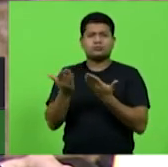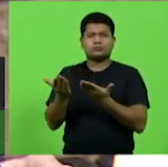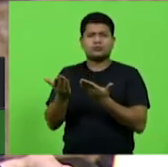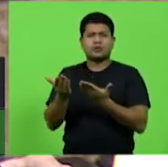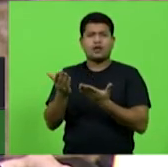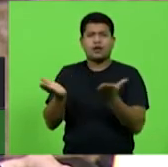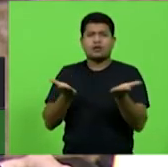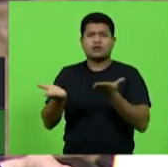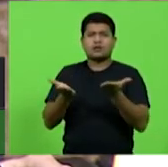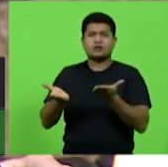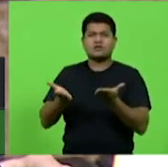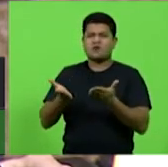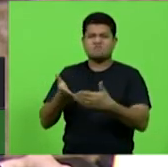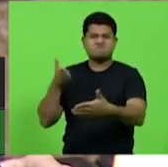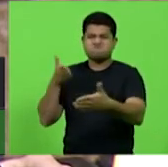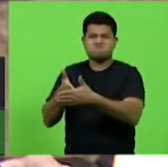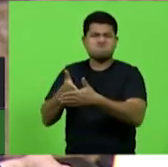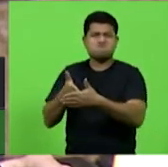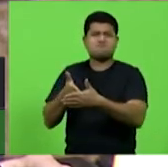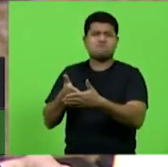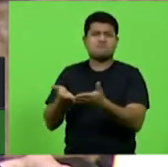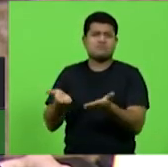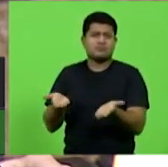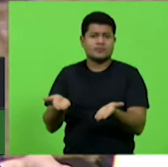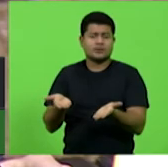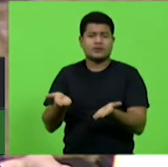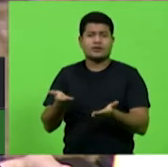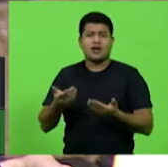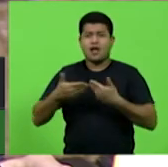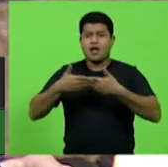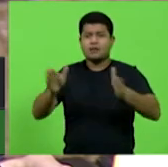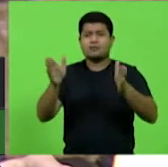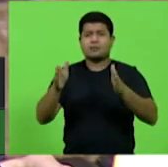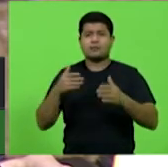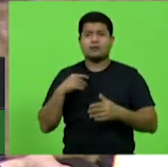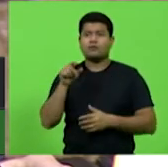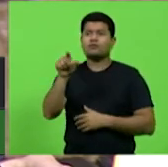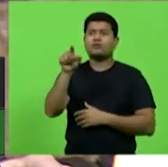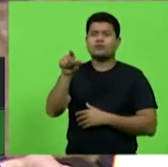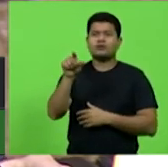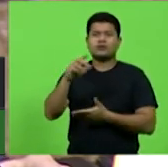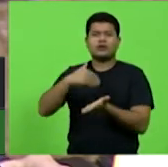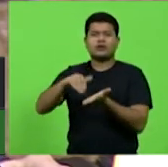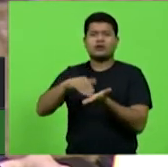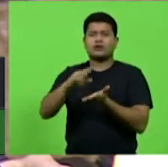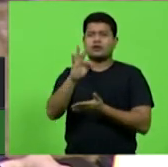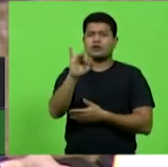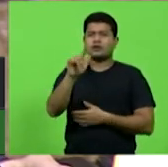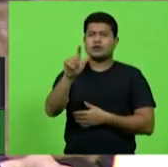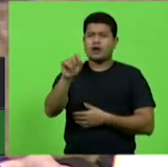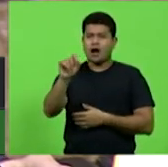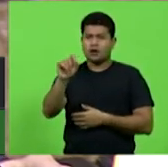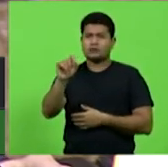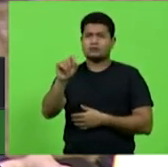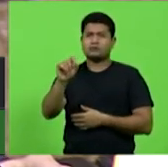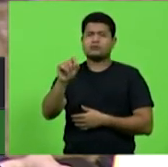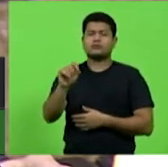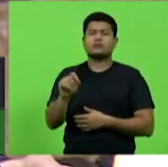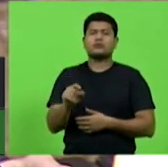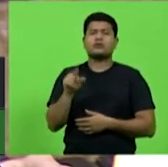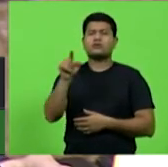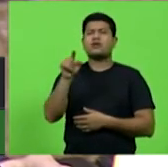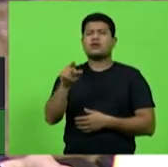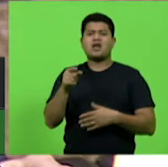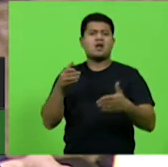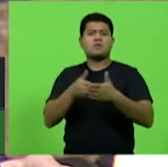dessa não sair e não abrir o mercado em Santa Catarina? Senhor Tiago Vieira, secretário de infraestrutura, o que impede o